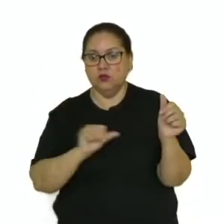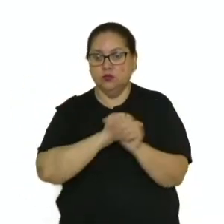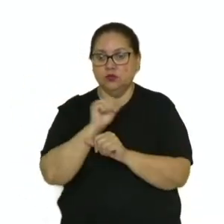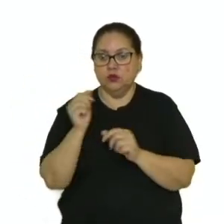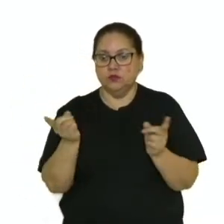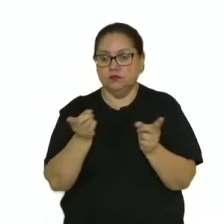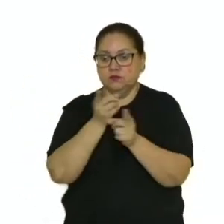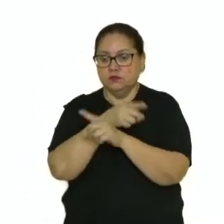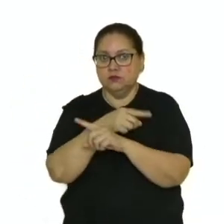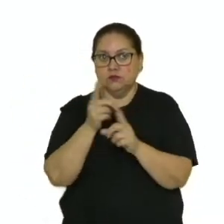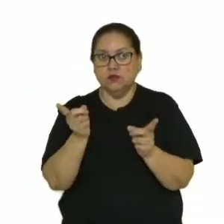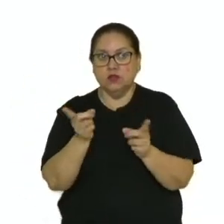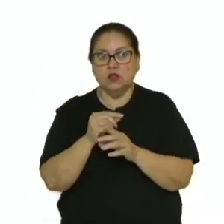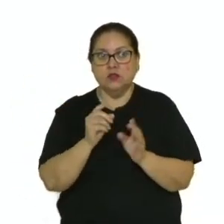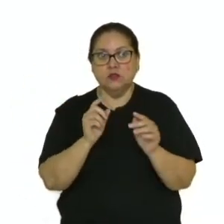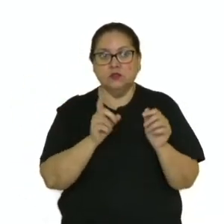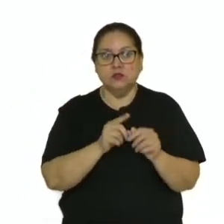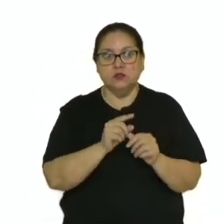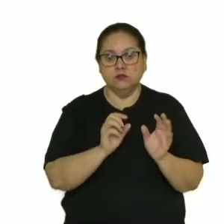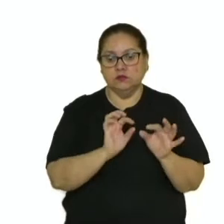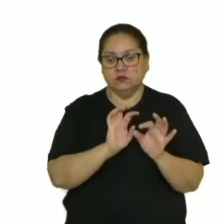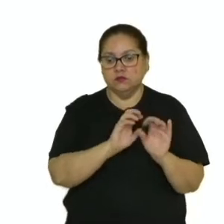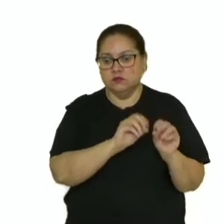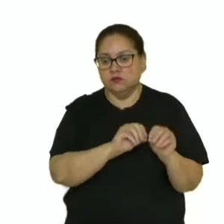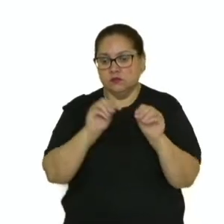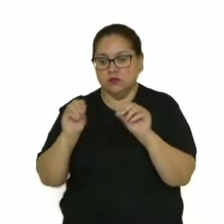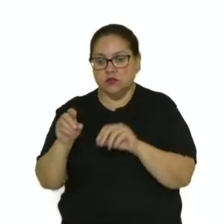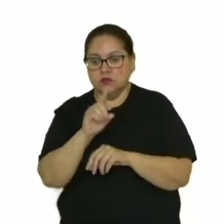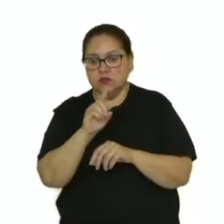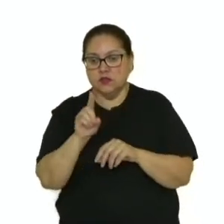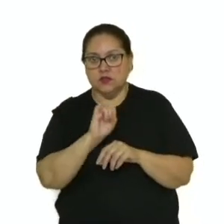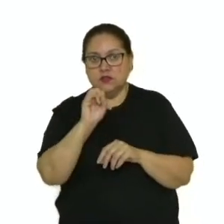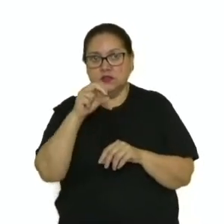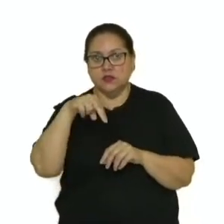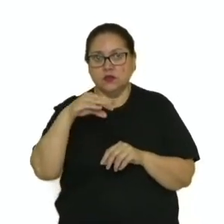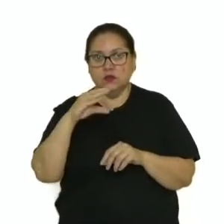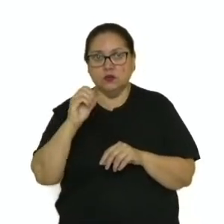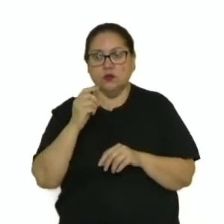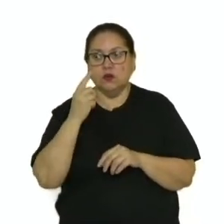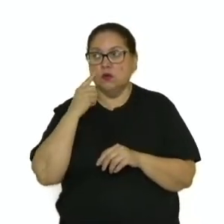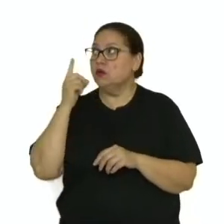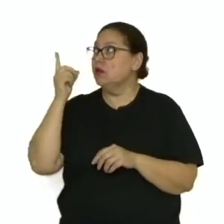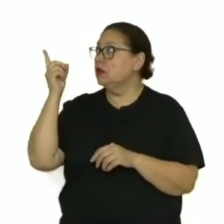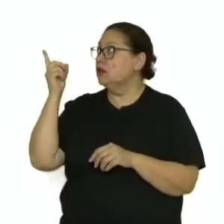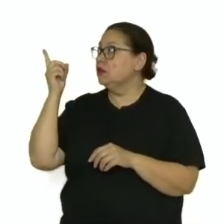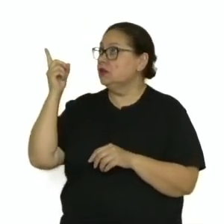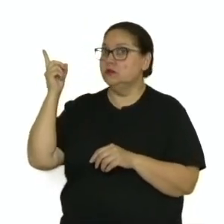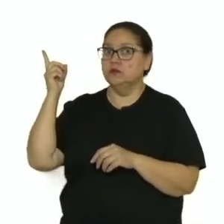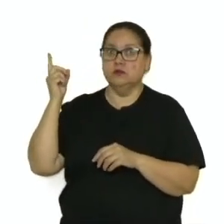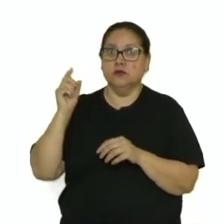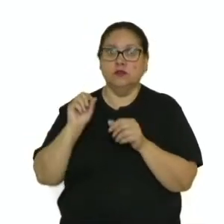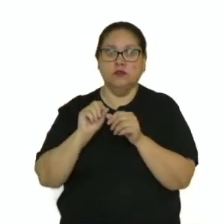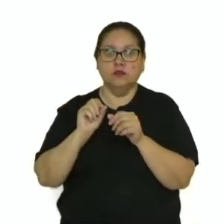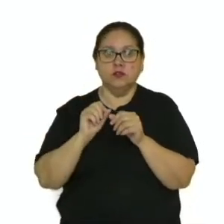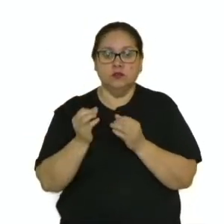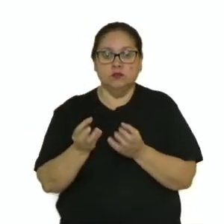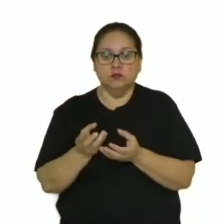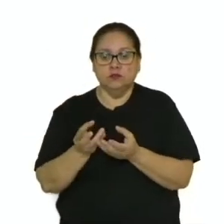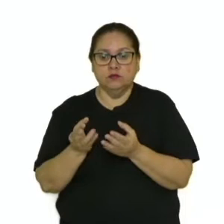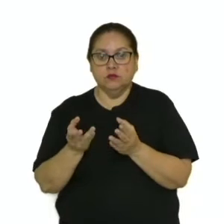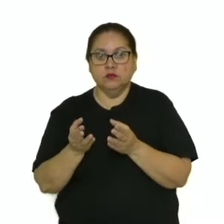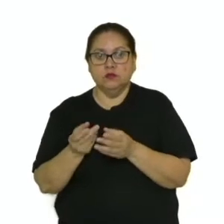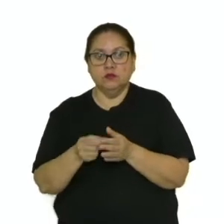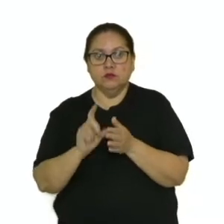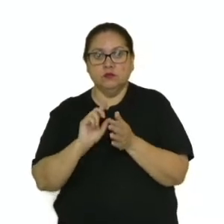um dos componentes. Deslocamento do hidrogênio pelo zinco, que a gente vê aqui nessa imagem, né? É a formação ali